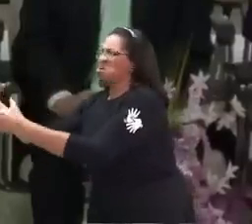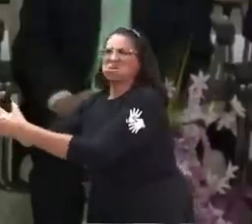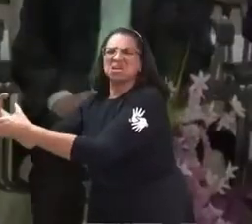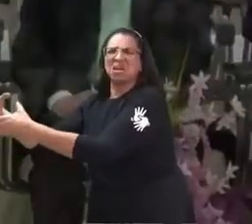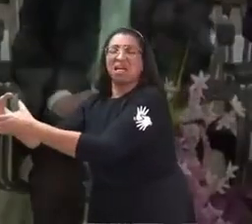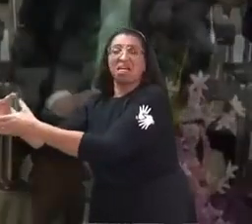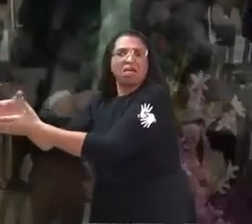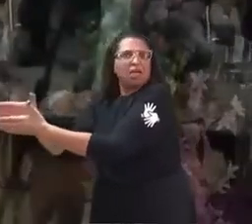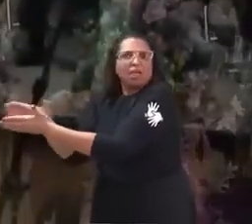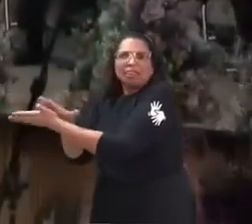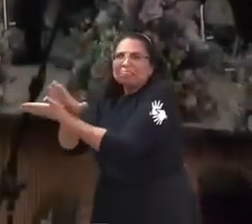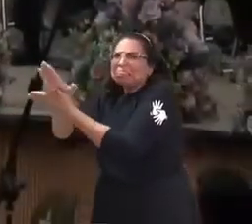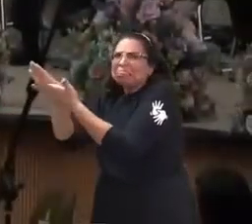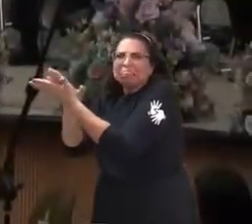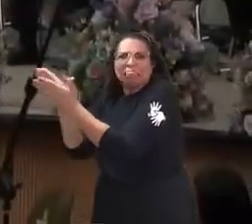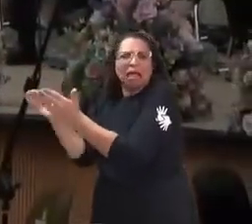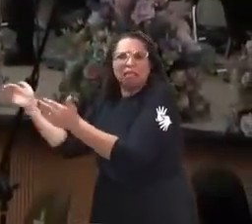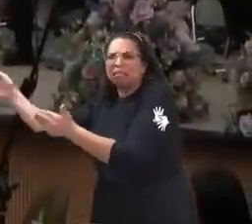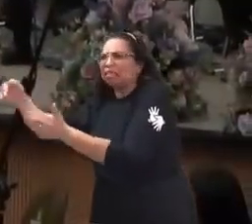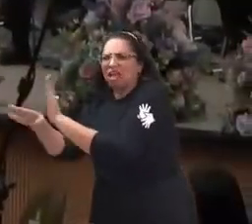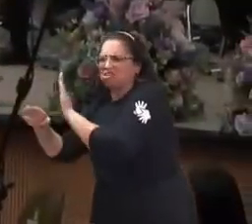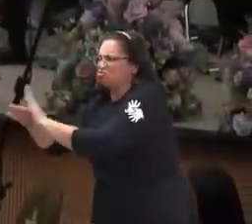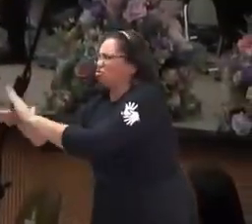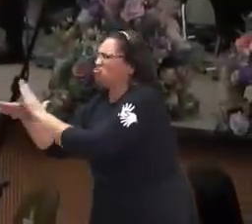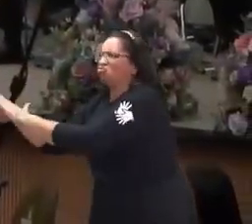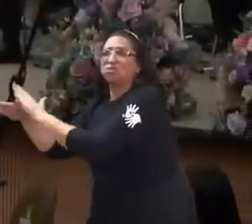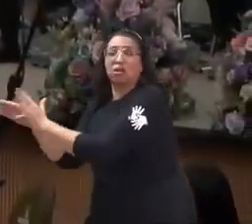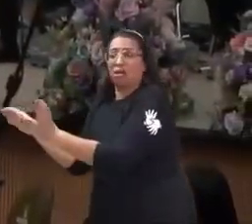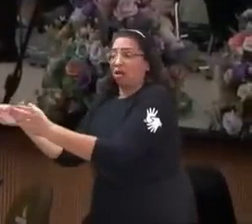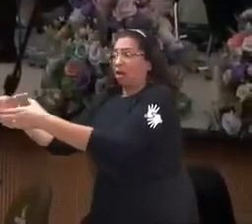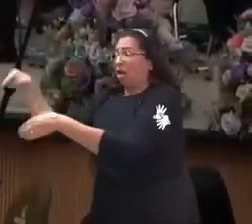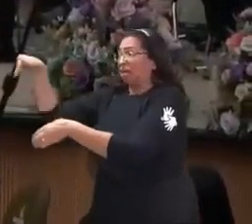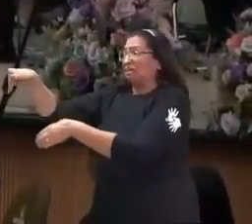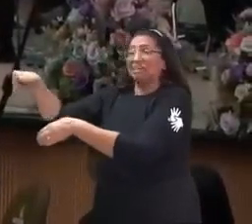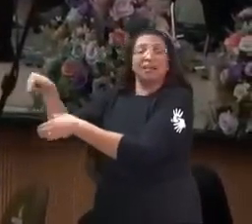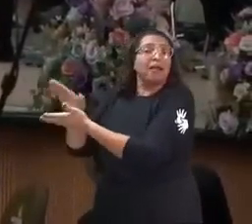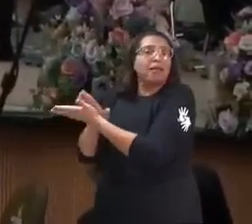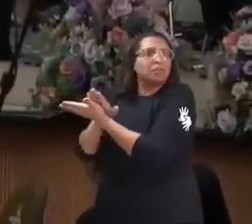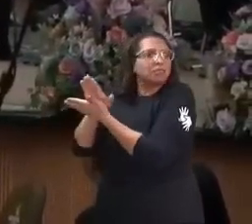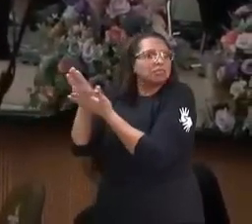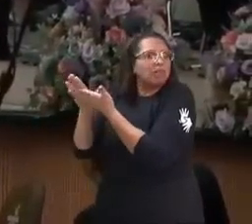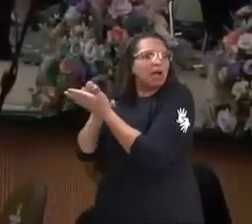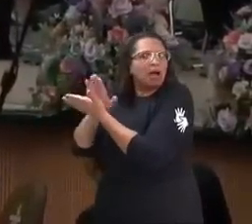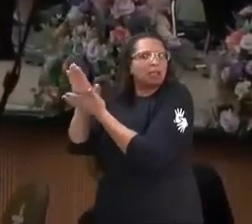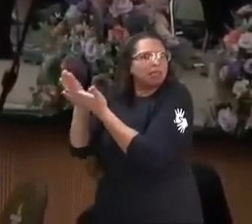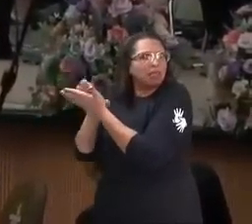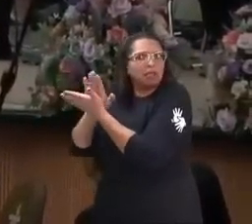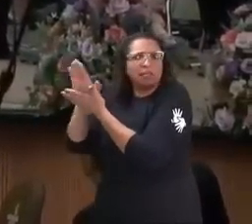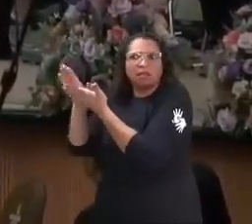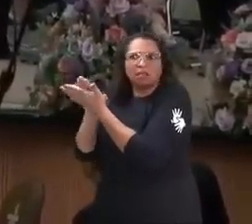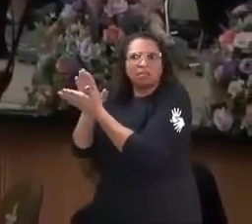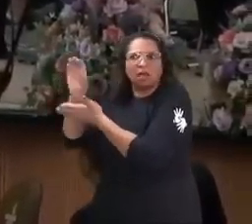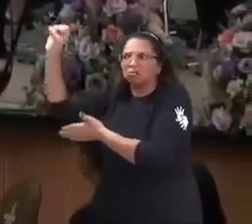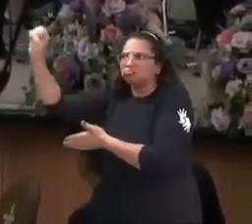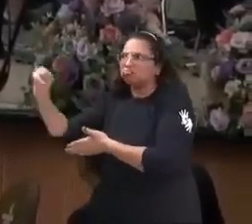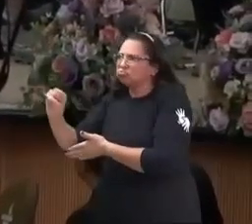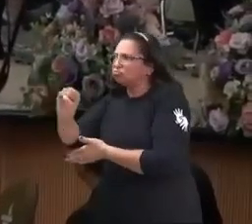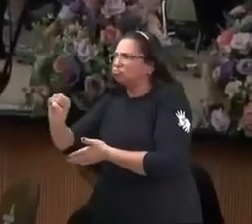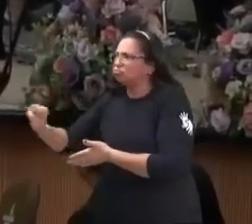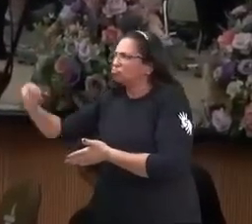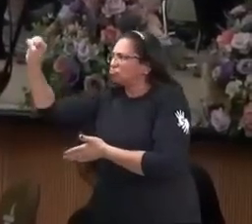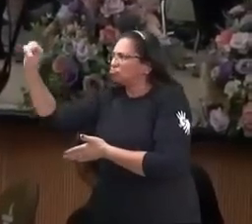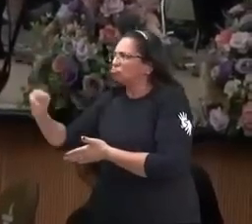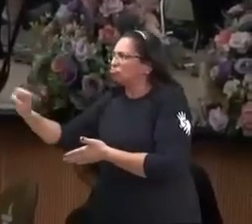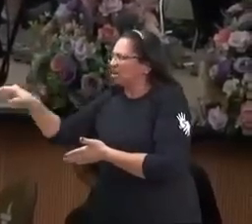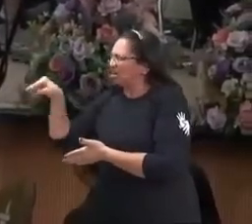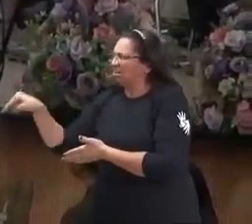nem pelo norte, nem pelo sul, leste e oeste. Ele colocou brita em todos os 4 pontos cardeais. Ele